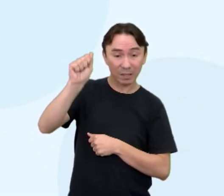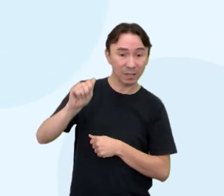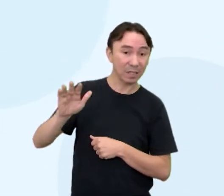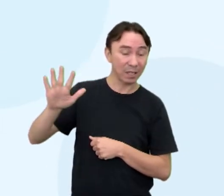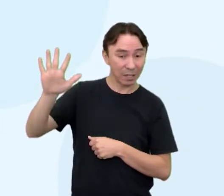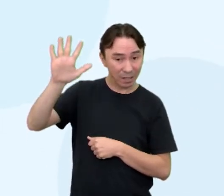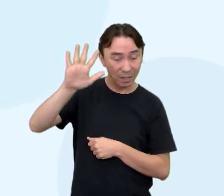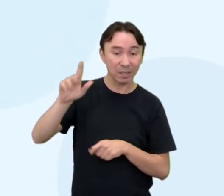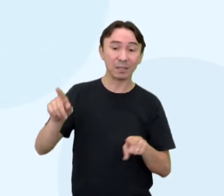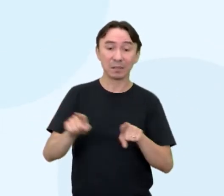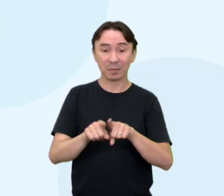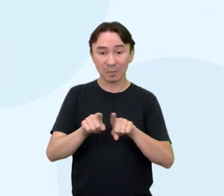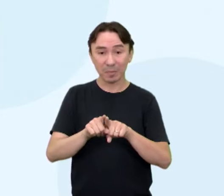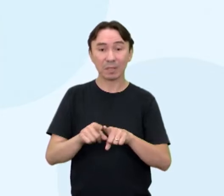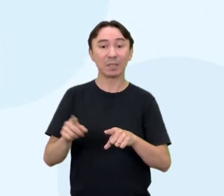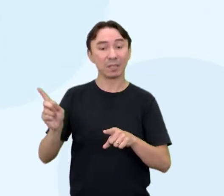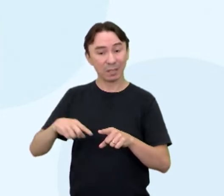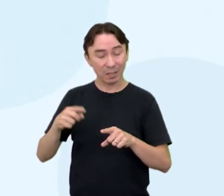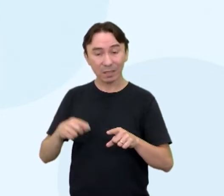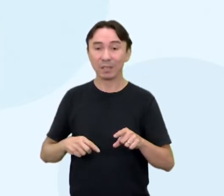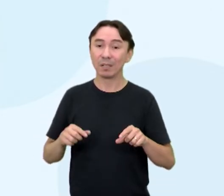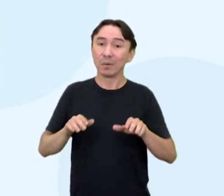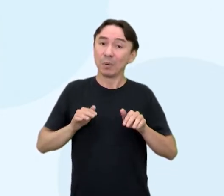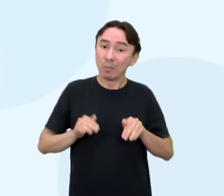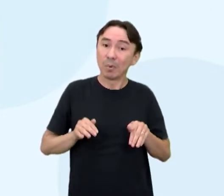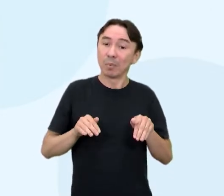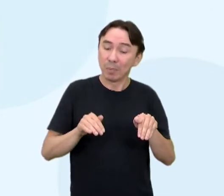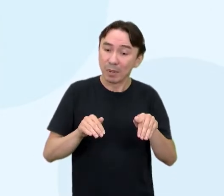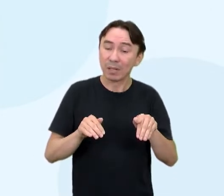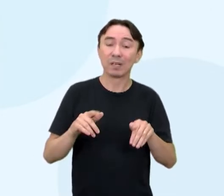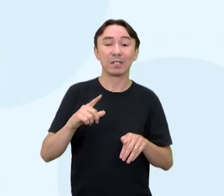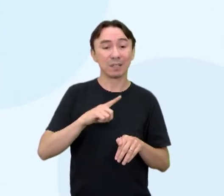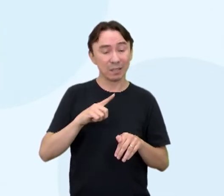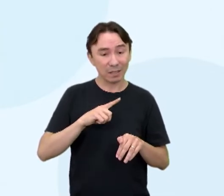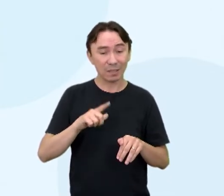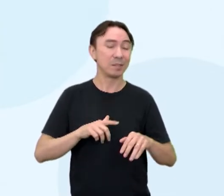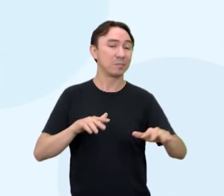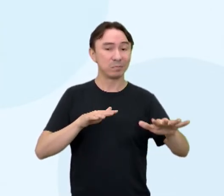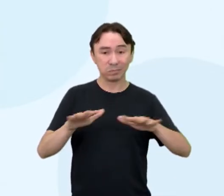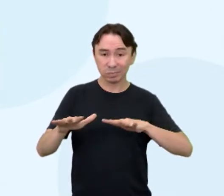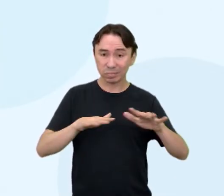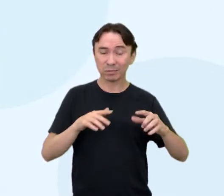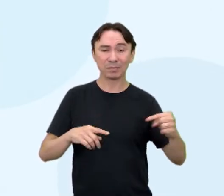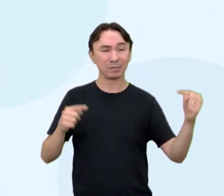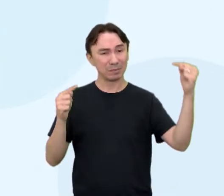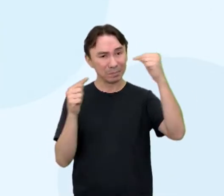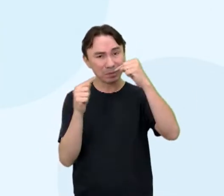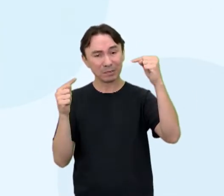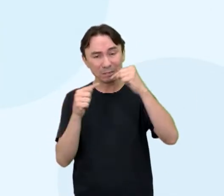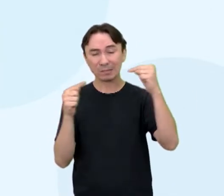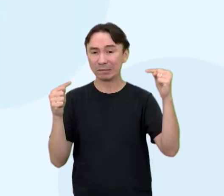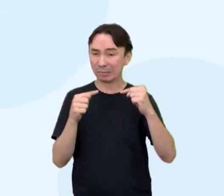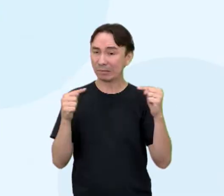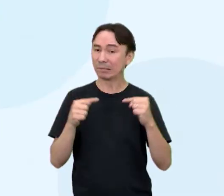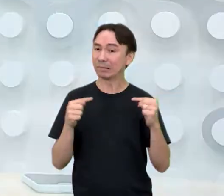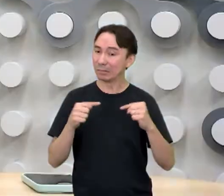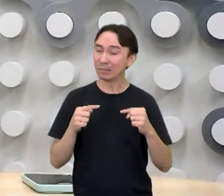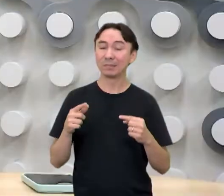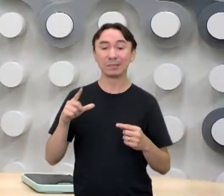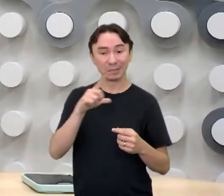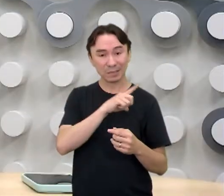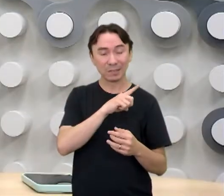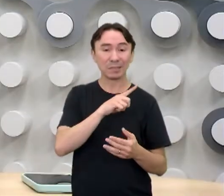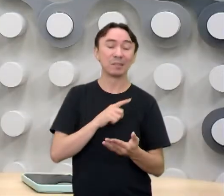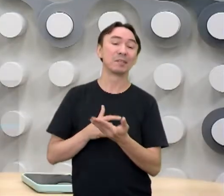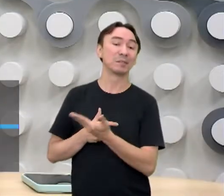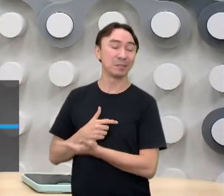da Oceania, né, tem, né, esse movimento convergente que faz com que nós chamamos aí de Círculo do Fogo do